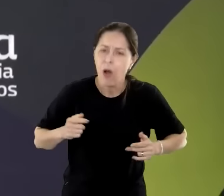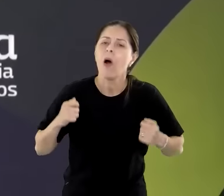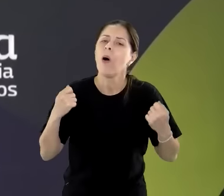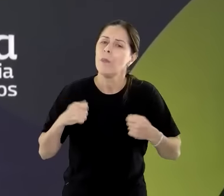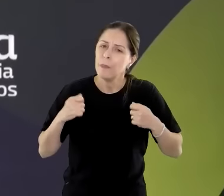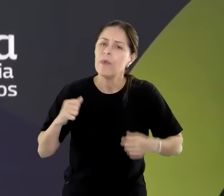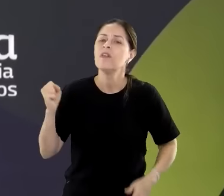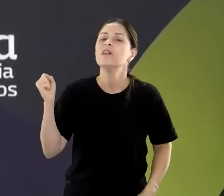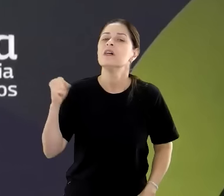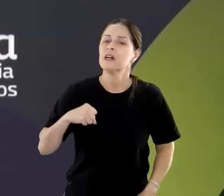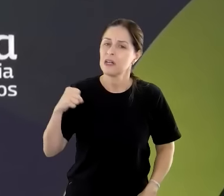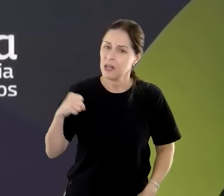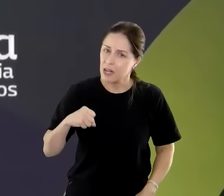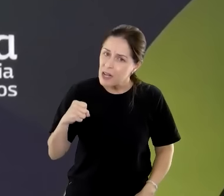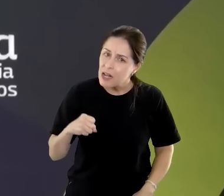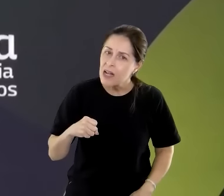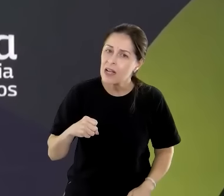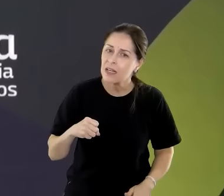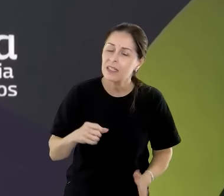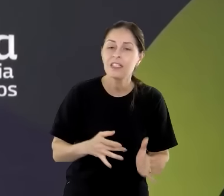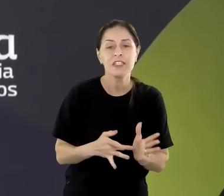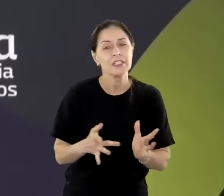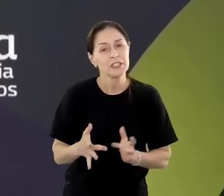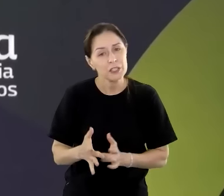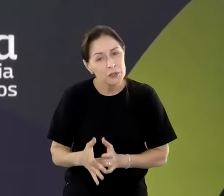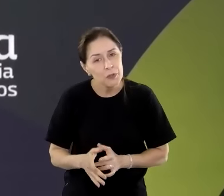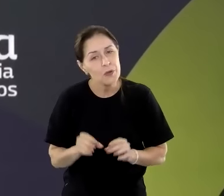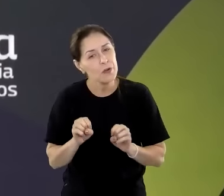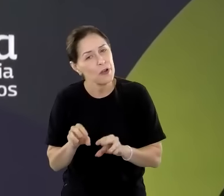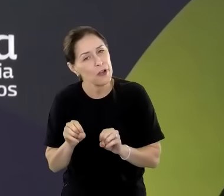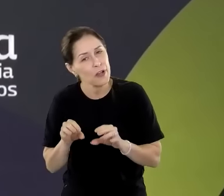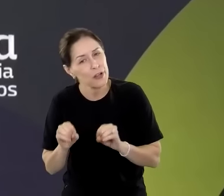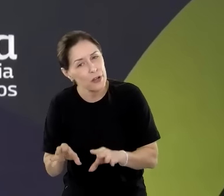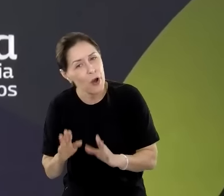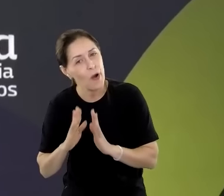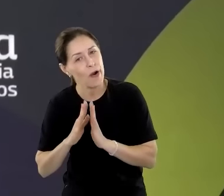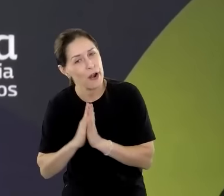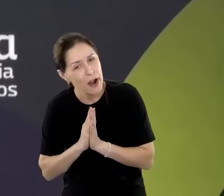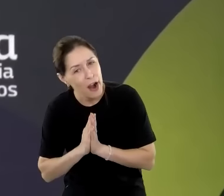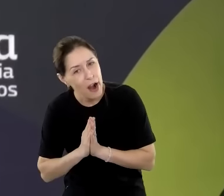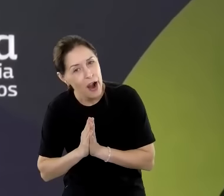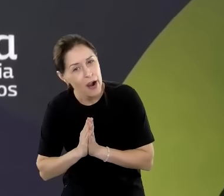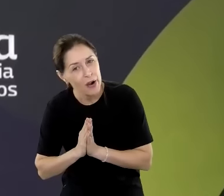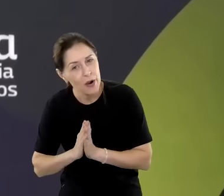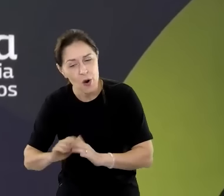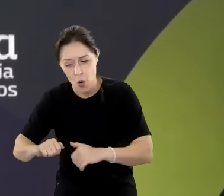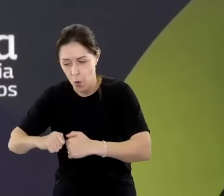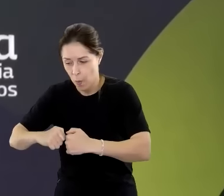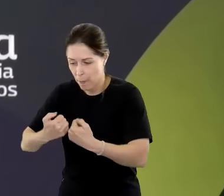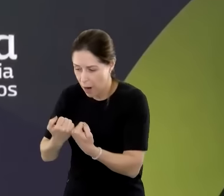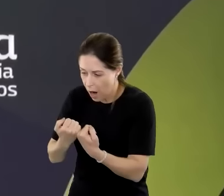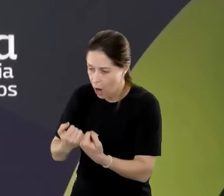Aliás, Jesus nos ensinou a orar, o pão nosso, de cada dia, dá-nos hoje.